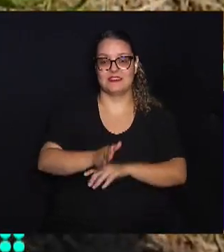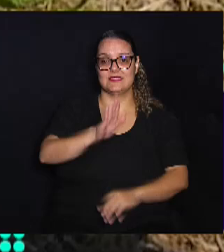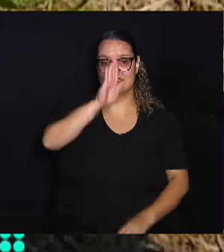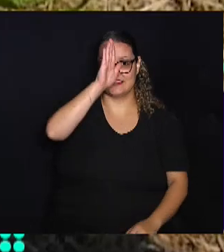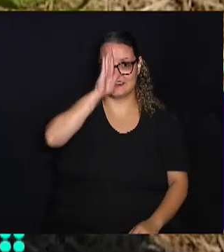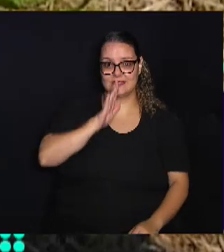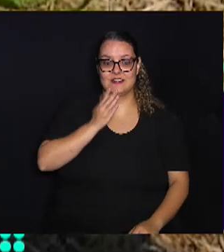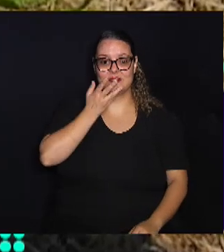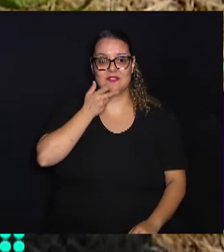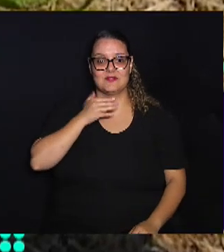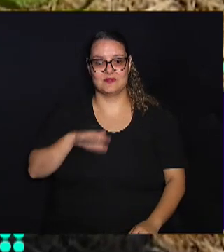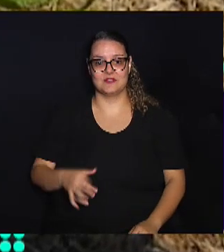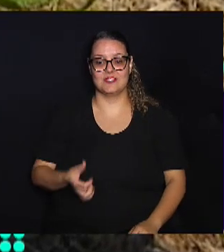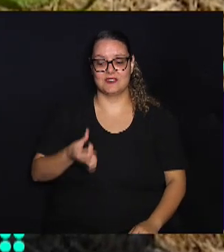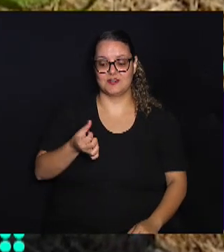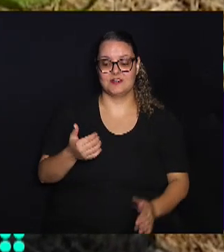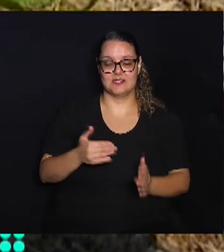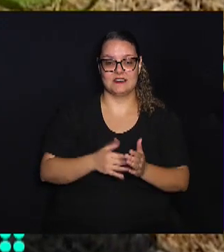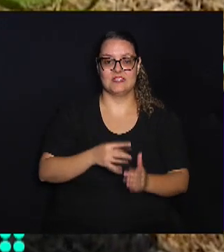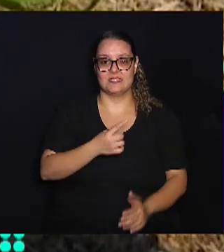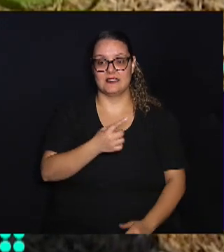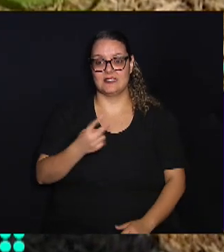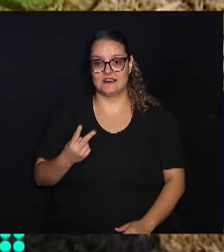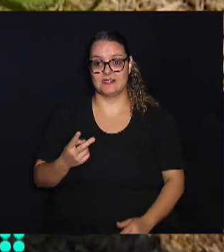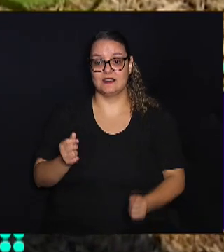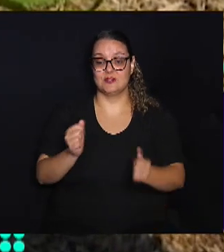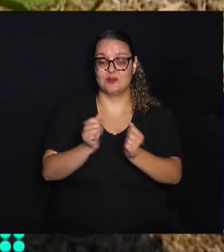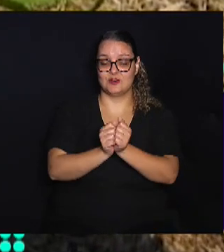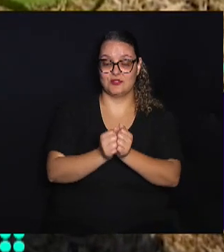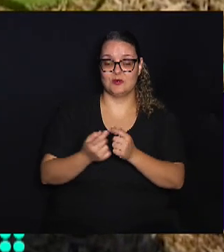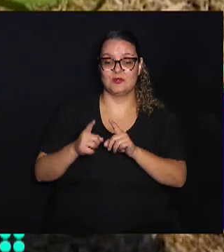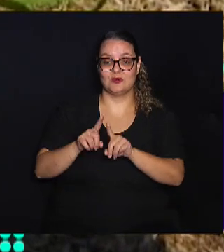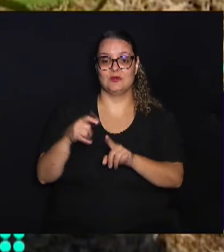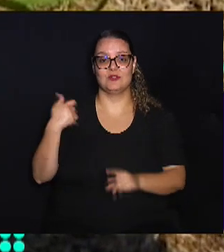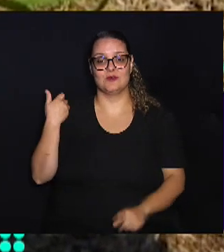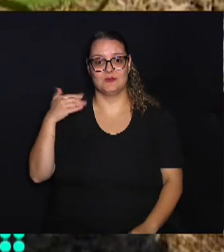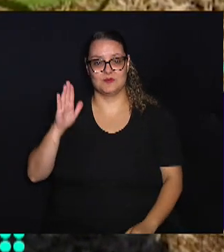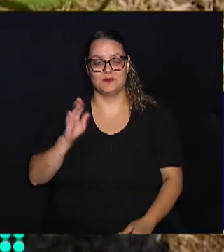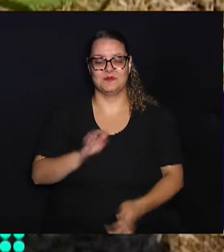para crianças de 6 a 12 anos, acompanhadas por um adulto.